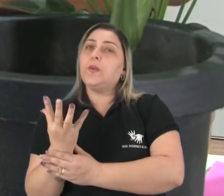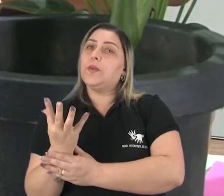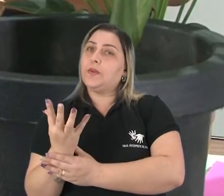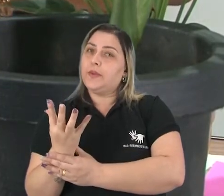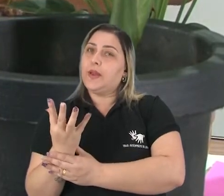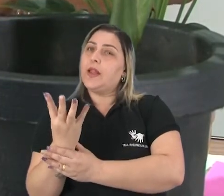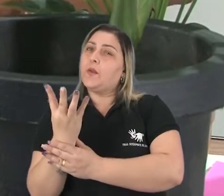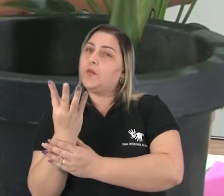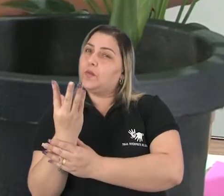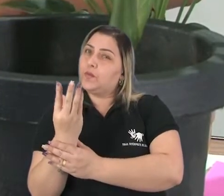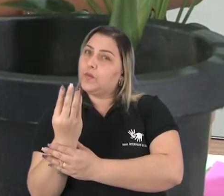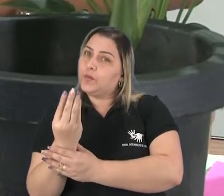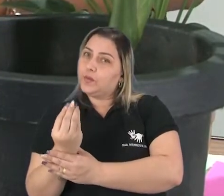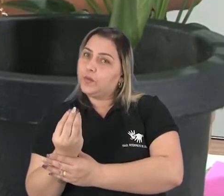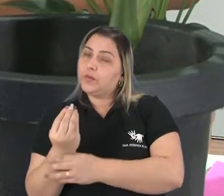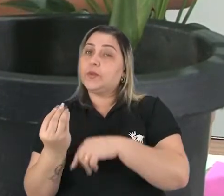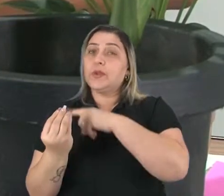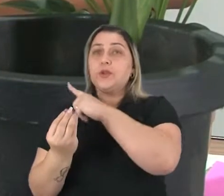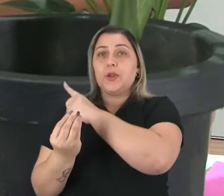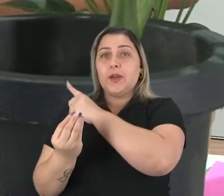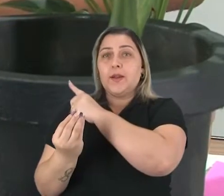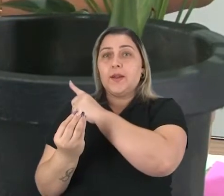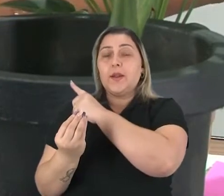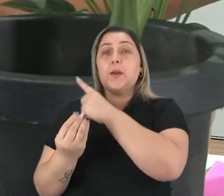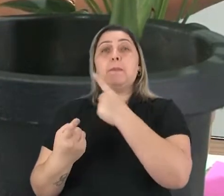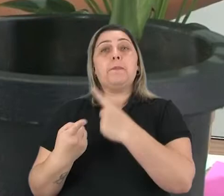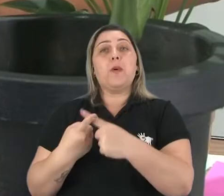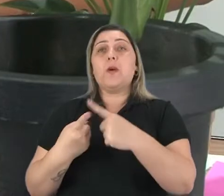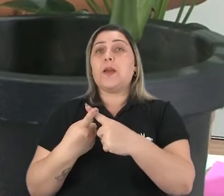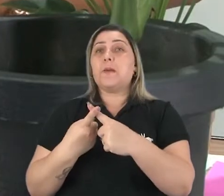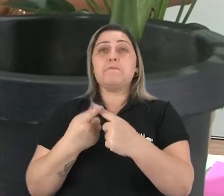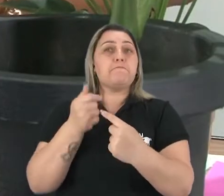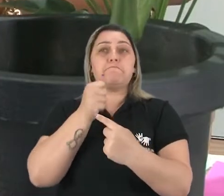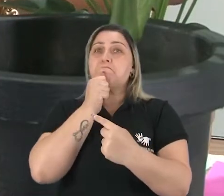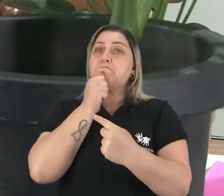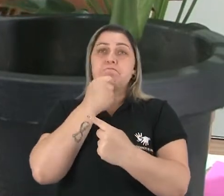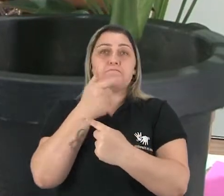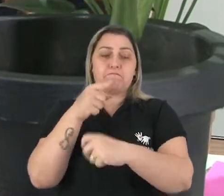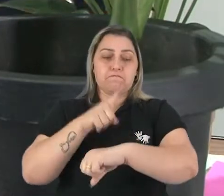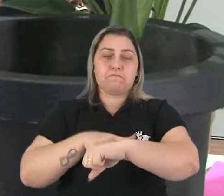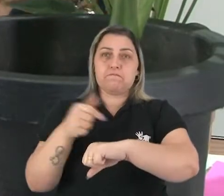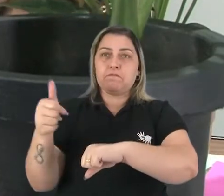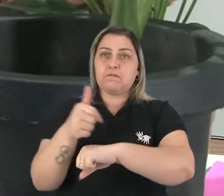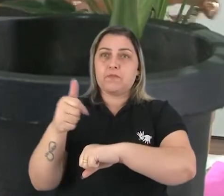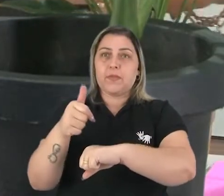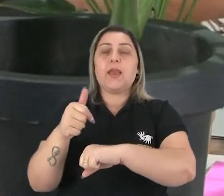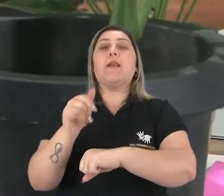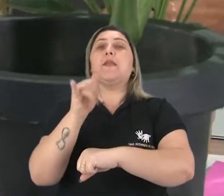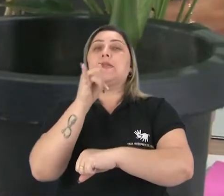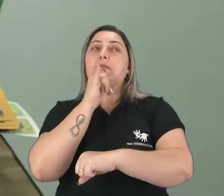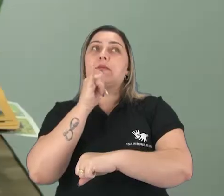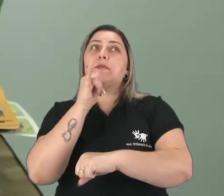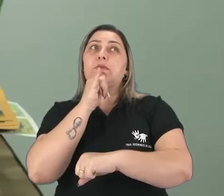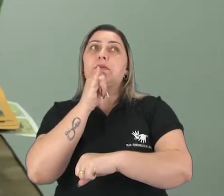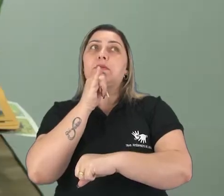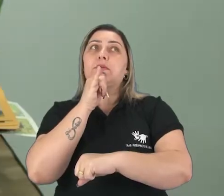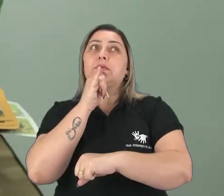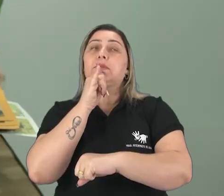bem fechadinhas, certo? Este é mais um exemplo de